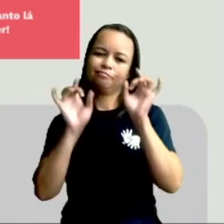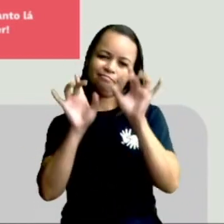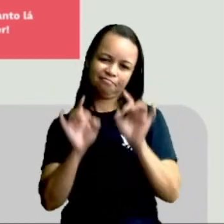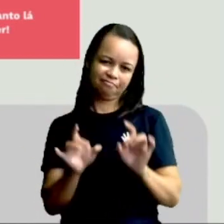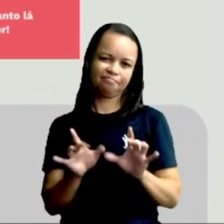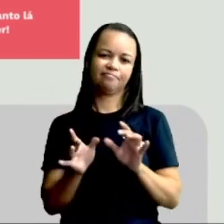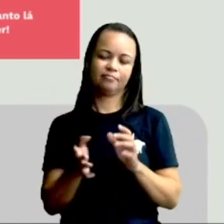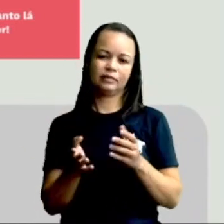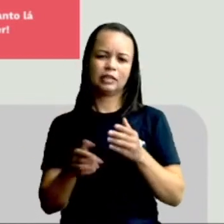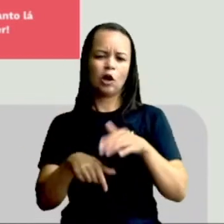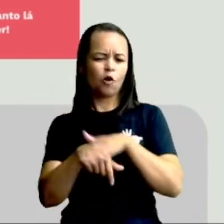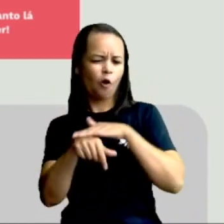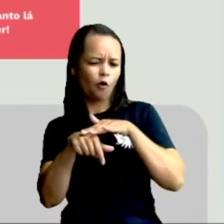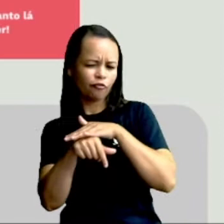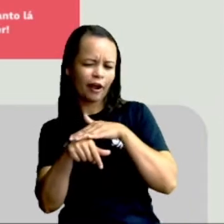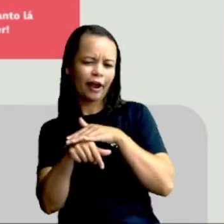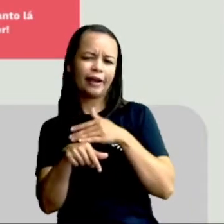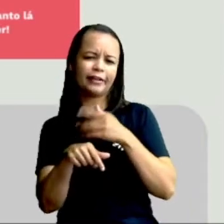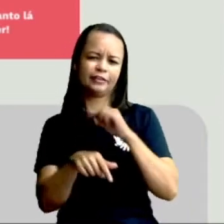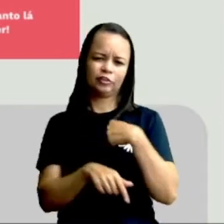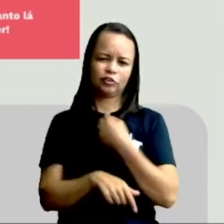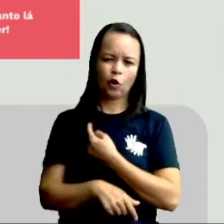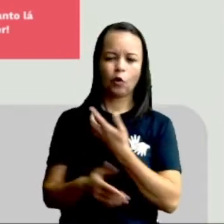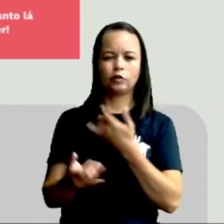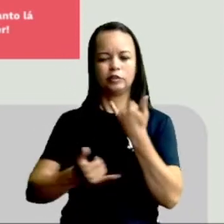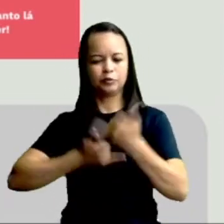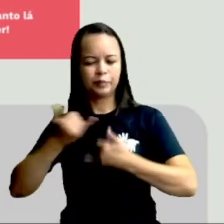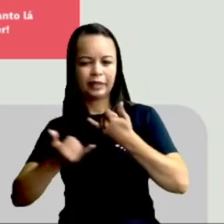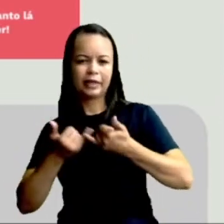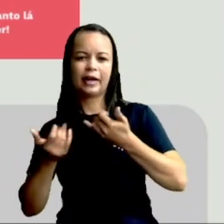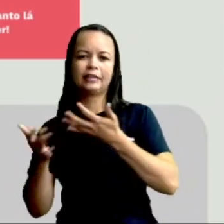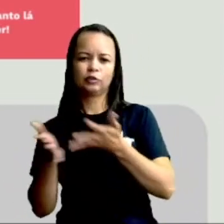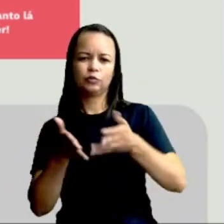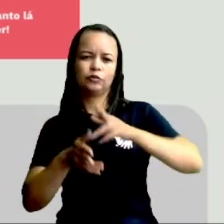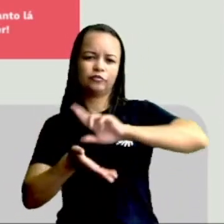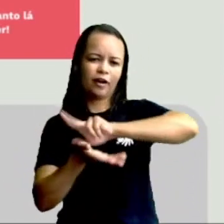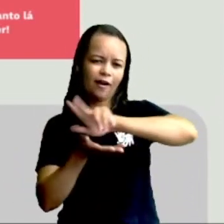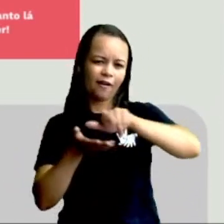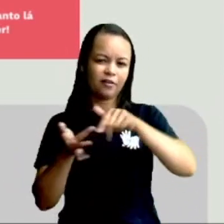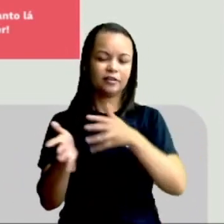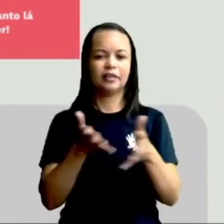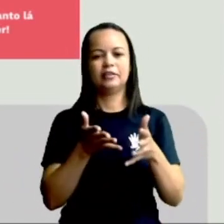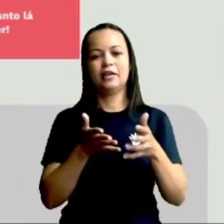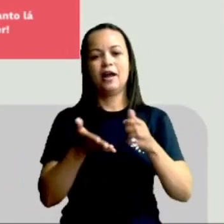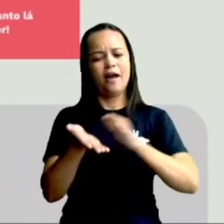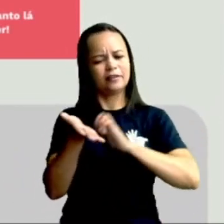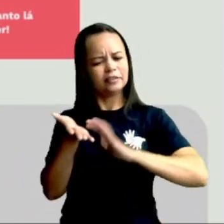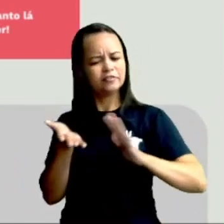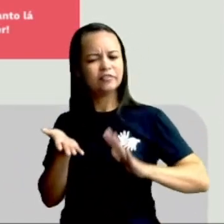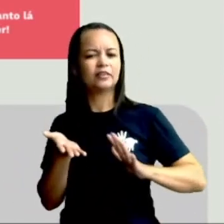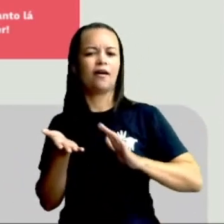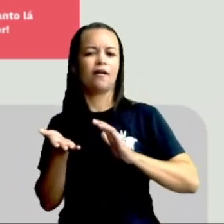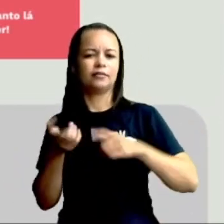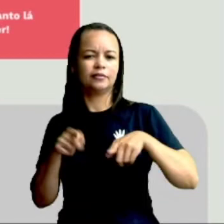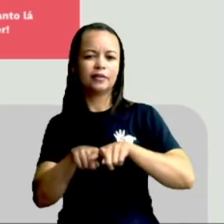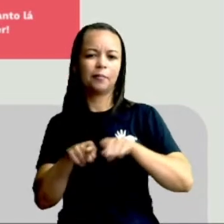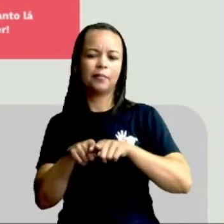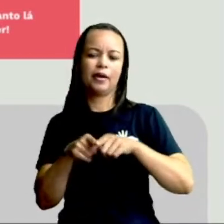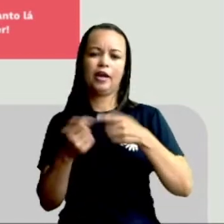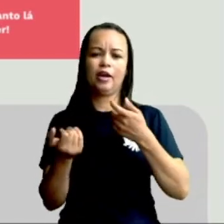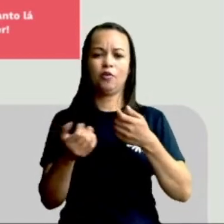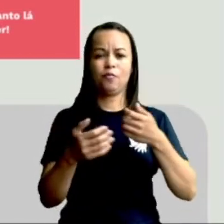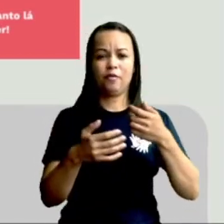especial. Conversas que são só nossas, brincadeiras com tudo e mais alguma coisa, tarefas variadas, umas fáceis,